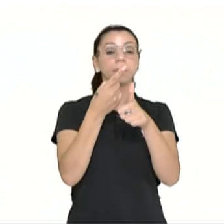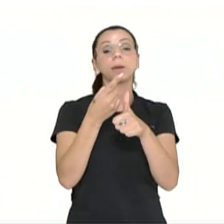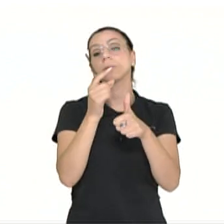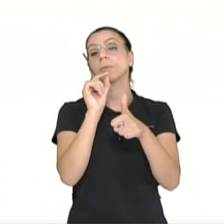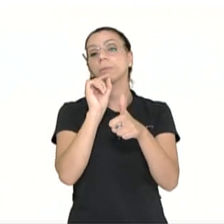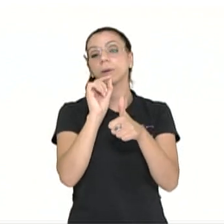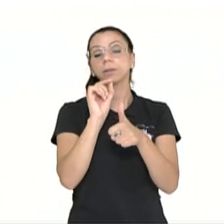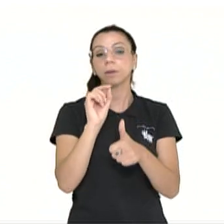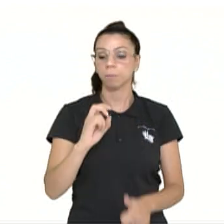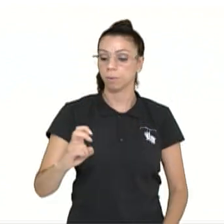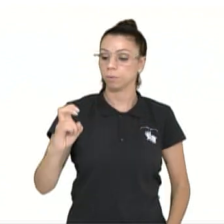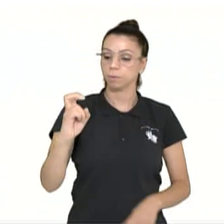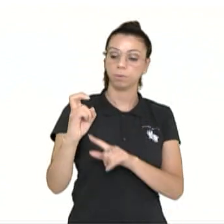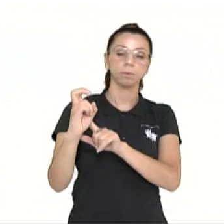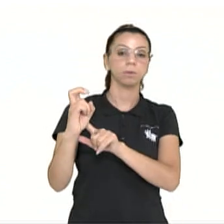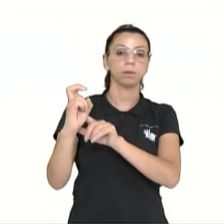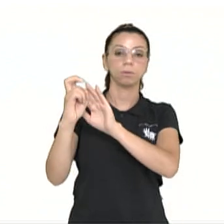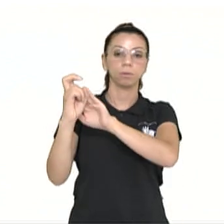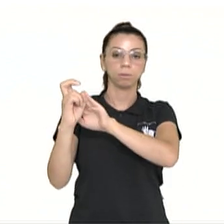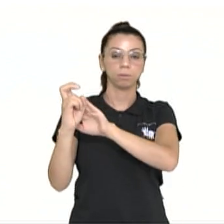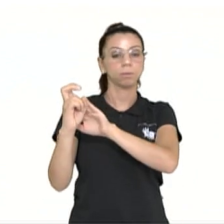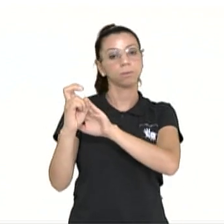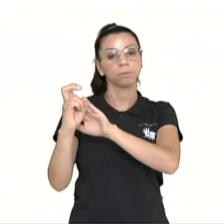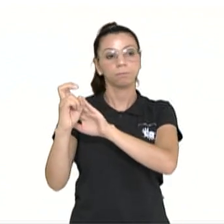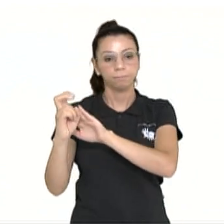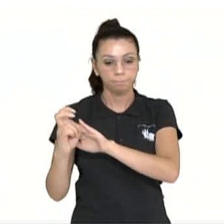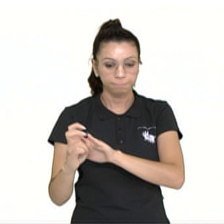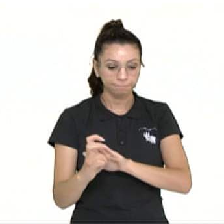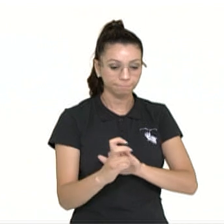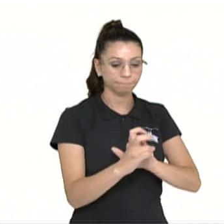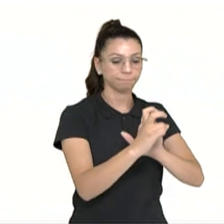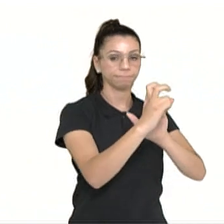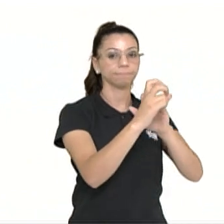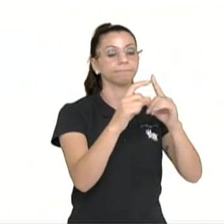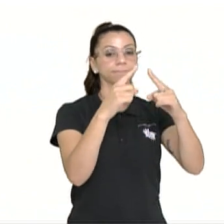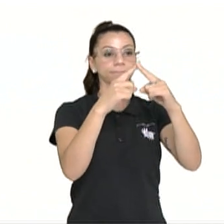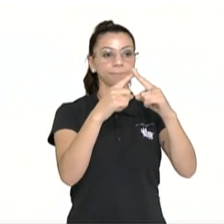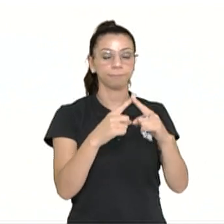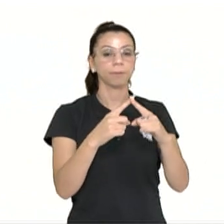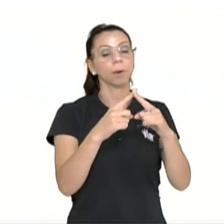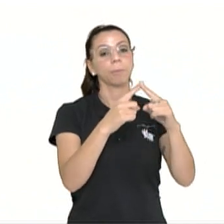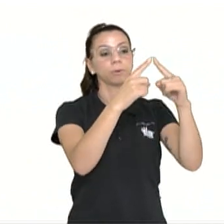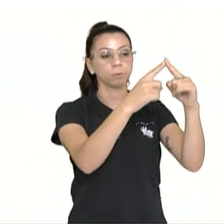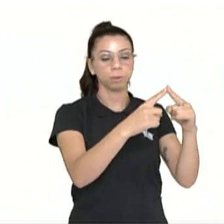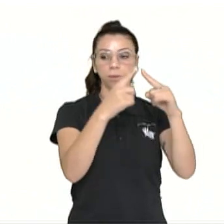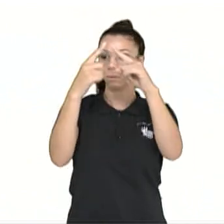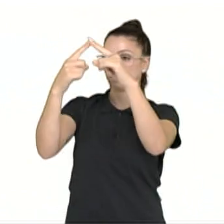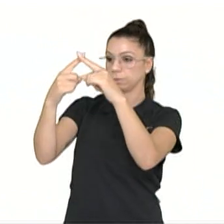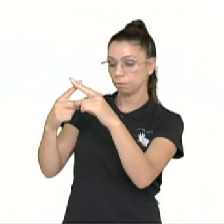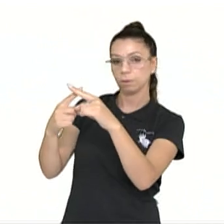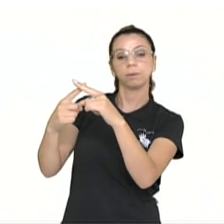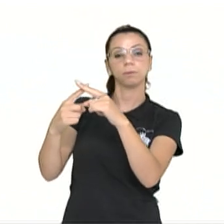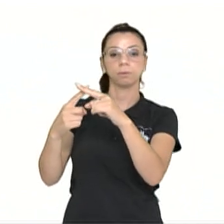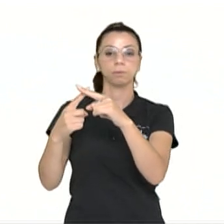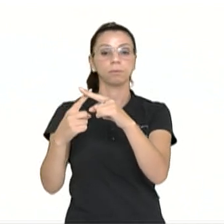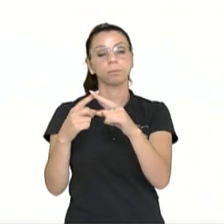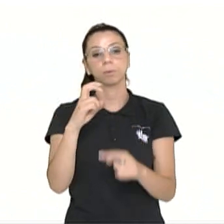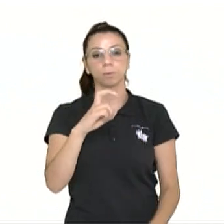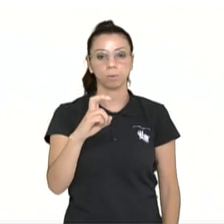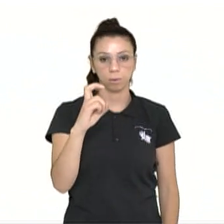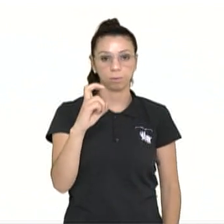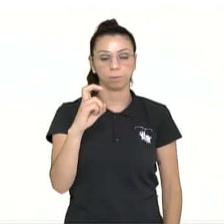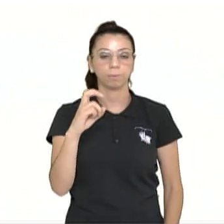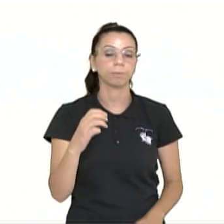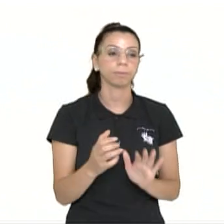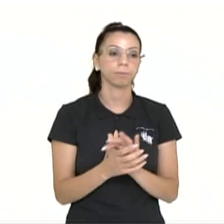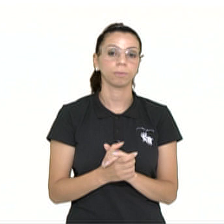tipo de operação, basta você efetuar a multiplicação dos dois membros dessa equação por 5. E